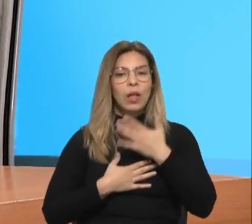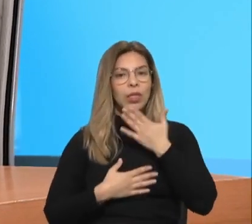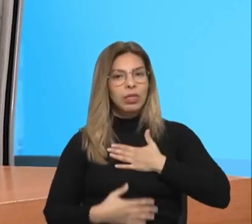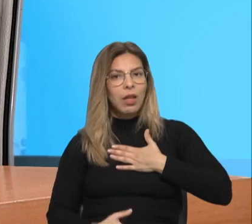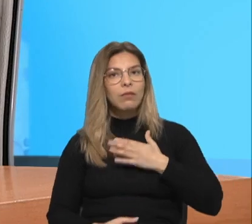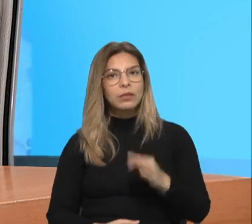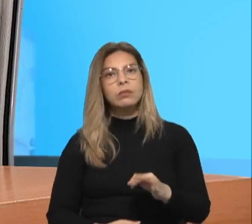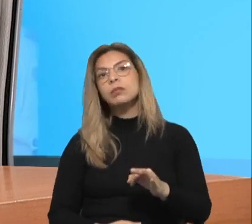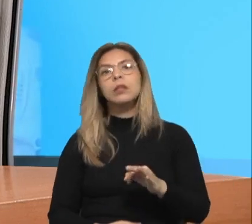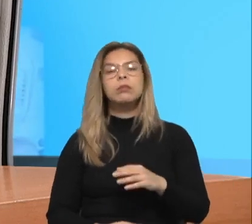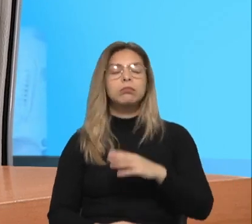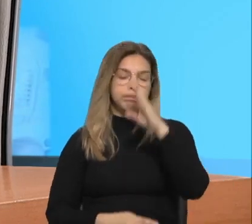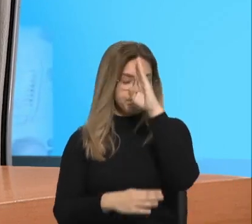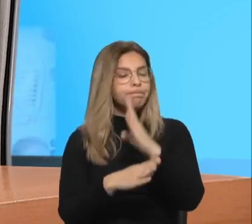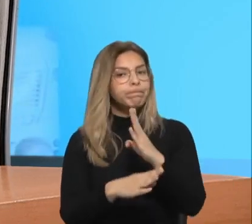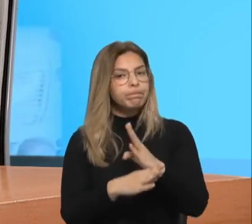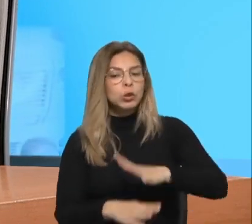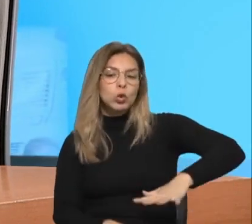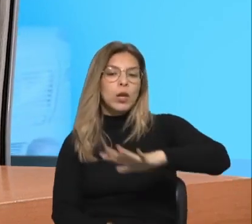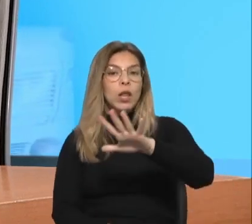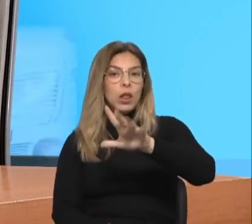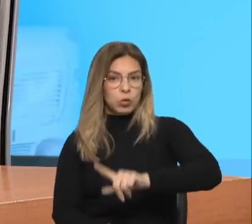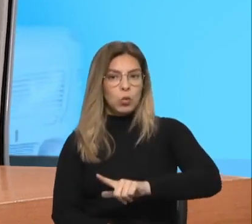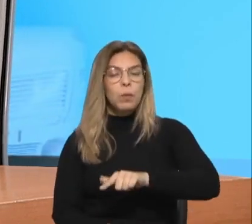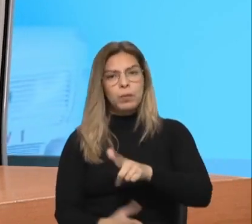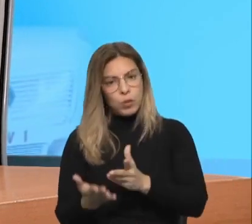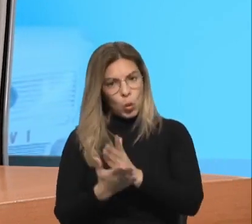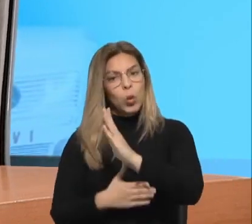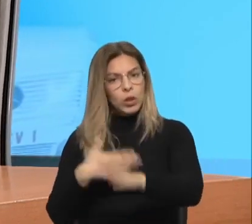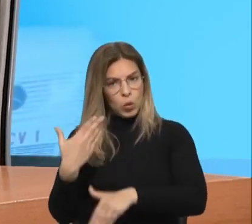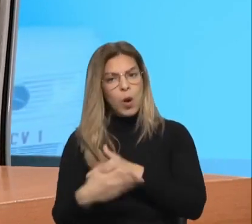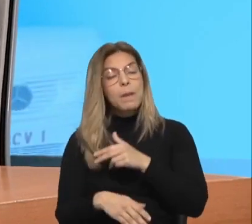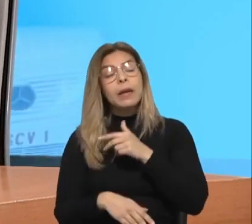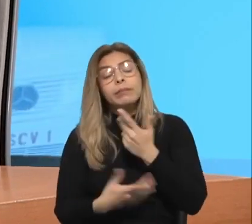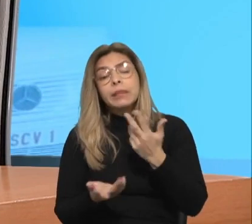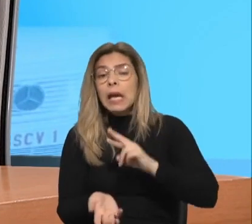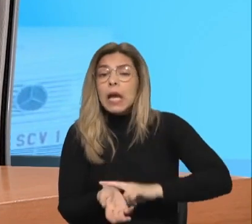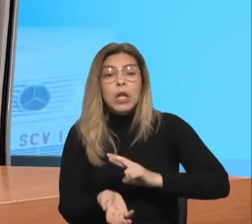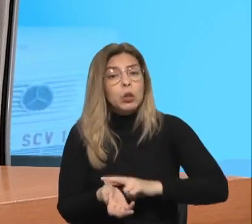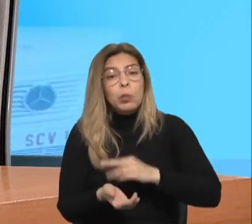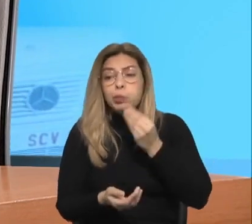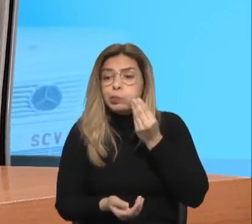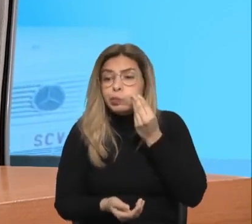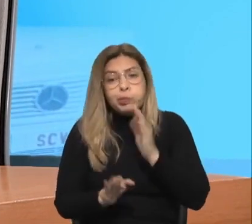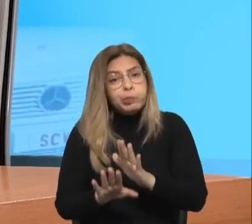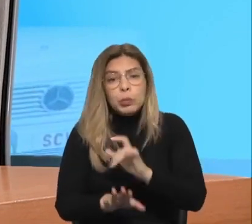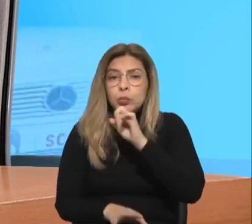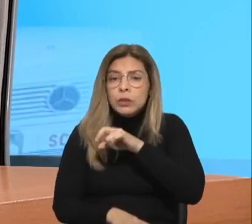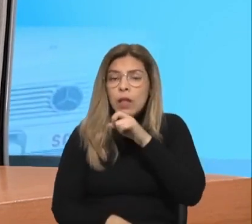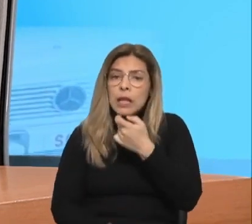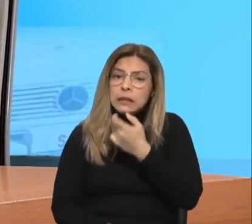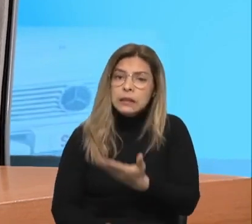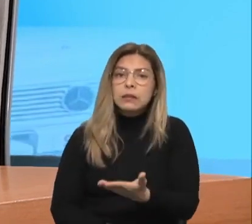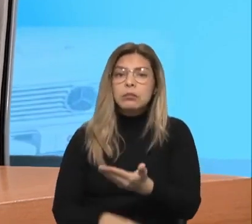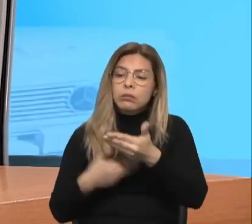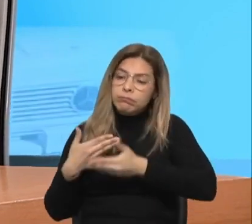Sr. Patriarca, que aqui em Lisboa continuaremos ao ritmo que for possível. É muito bonito ver que ao longo